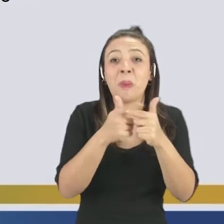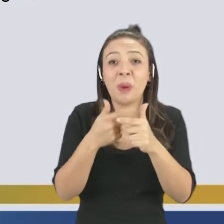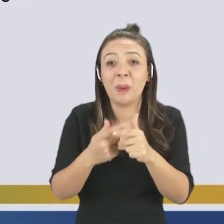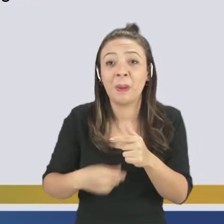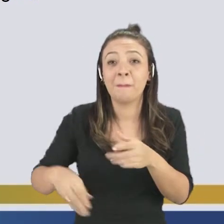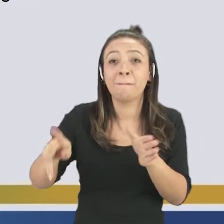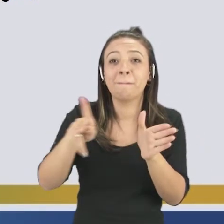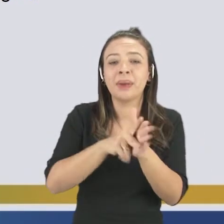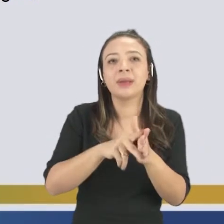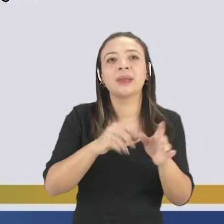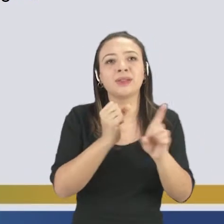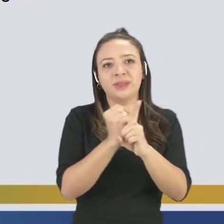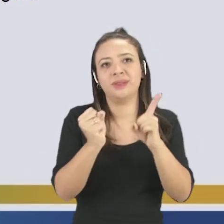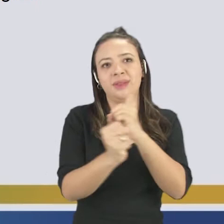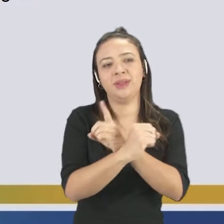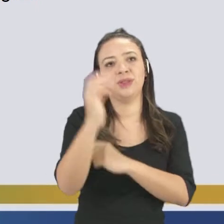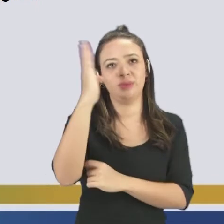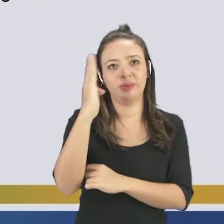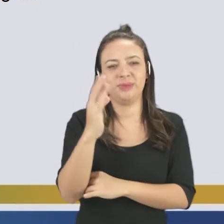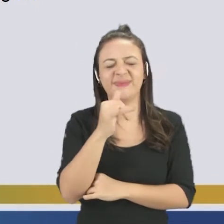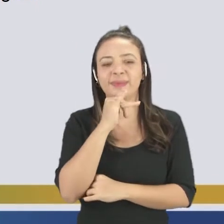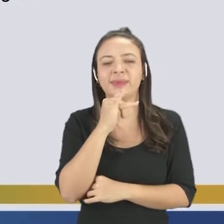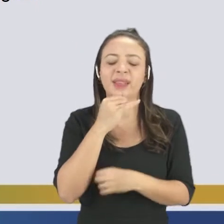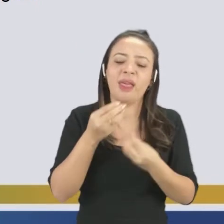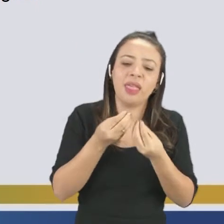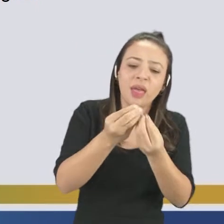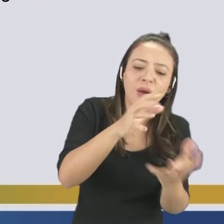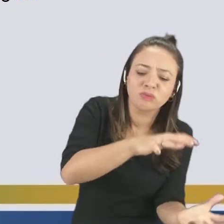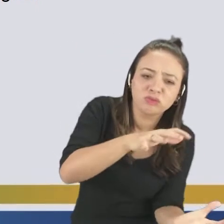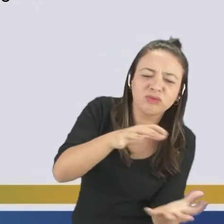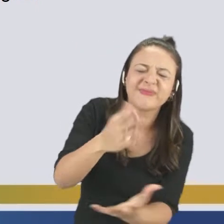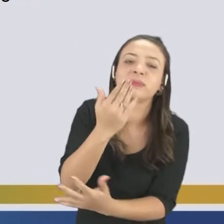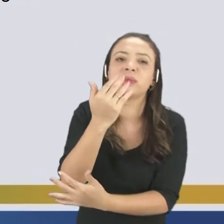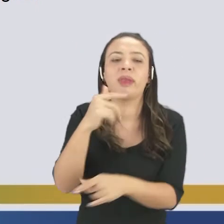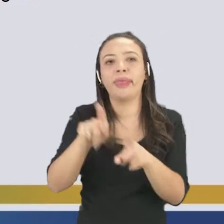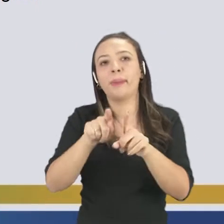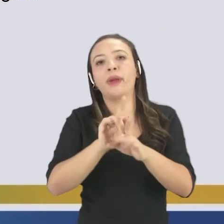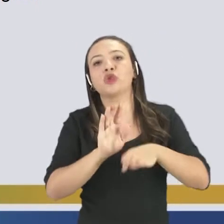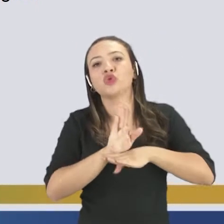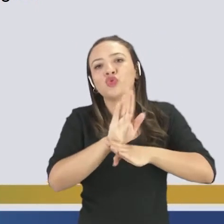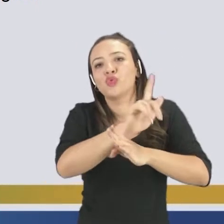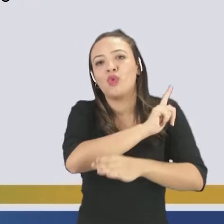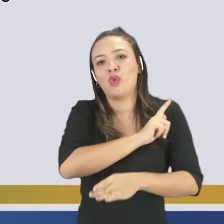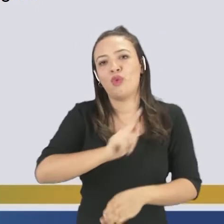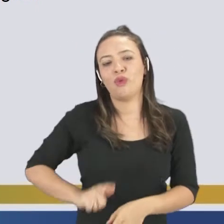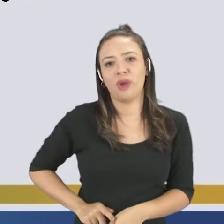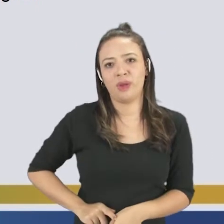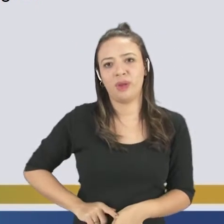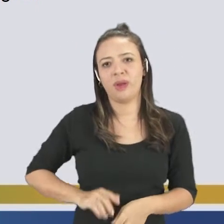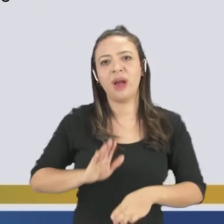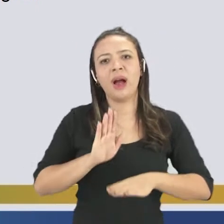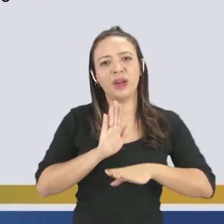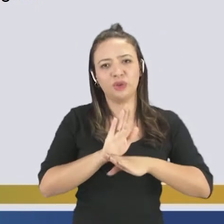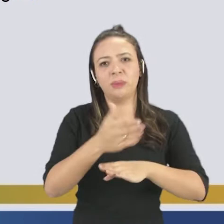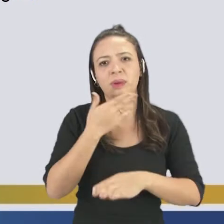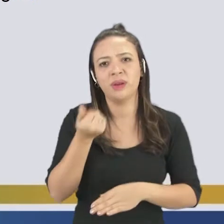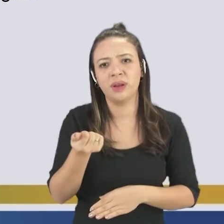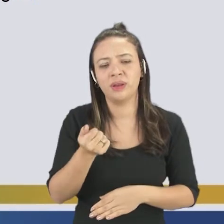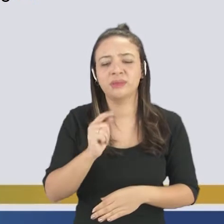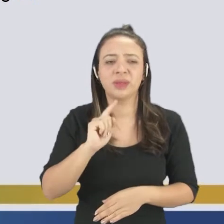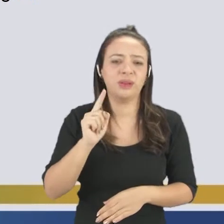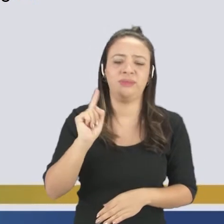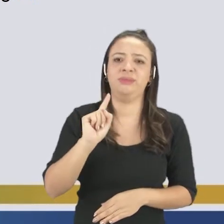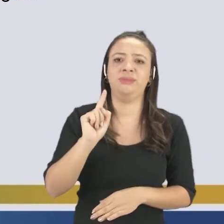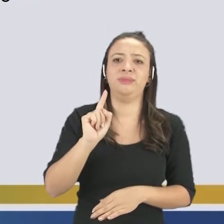sociedade brasileira. Fornecer cesta básica ou até mesmo o Bolsa Família não resolve o problema. Apenas adia